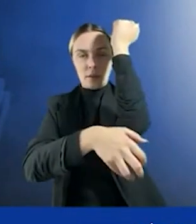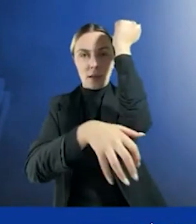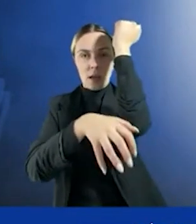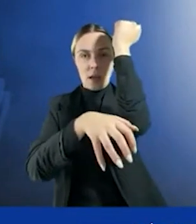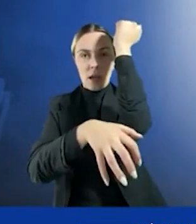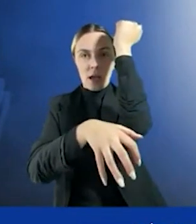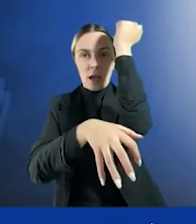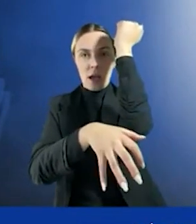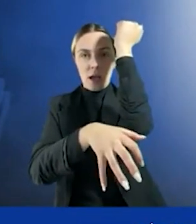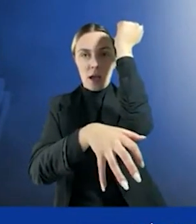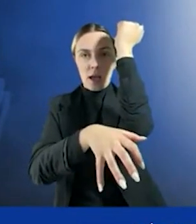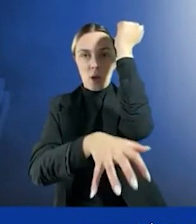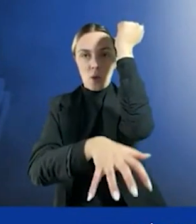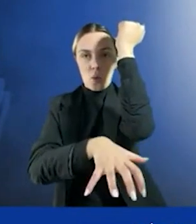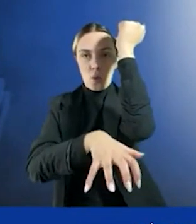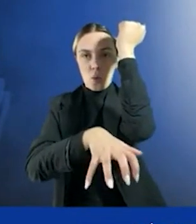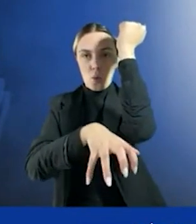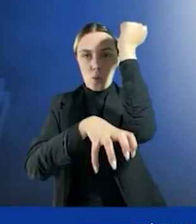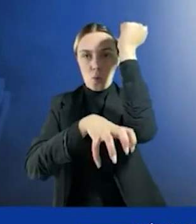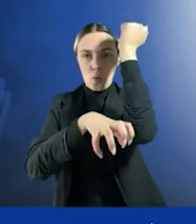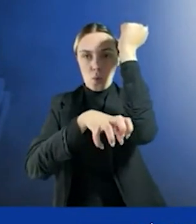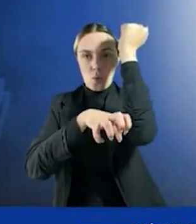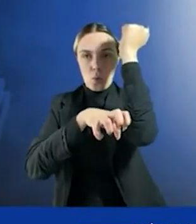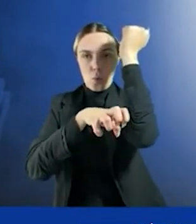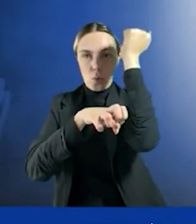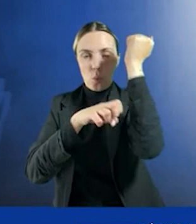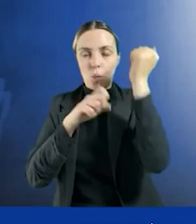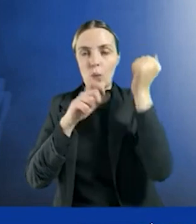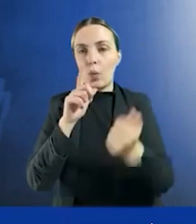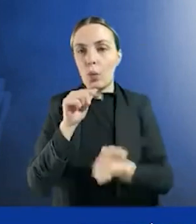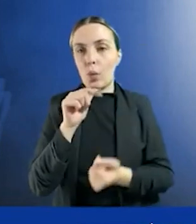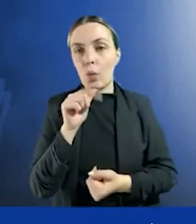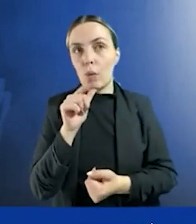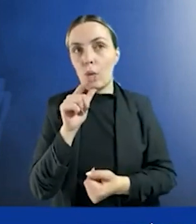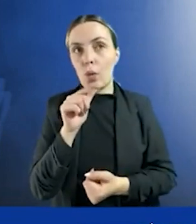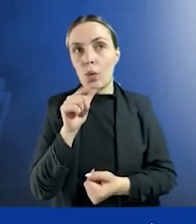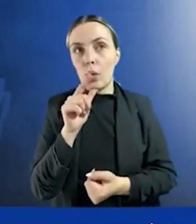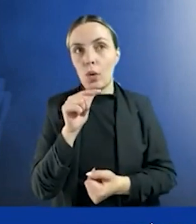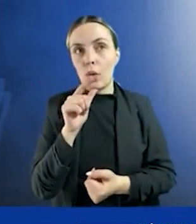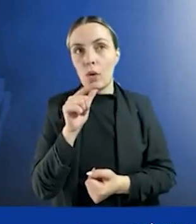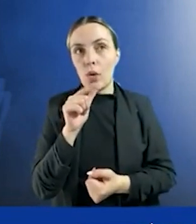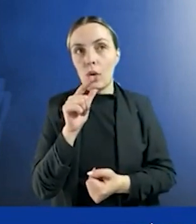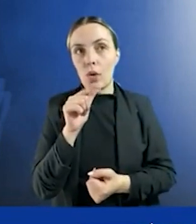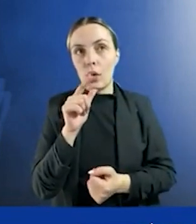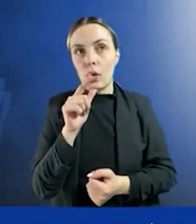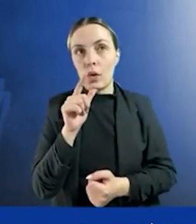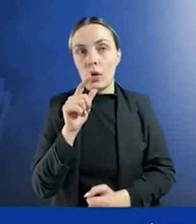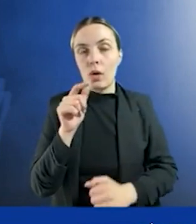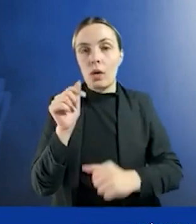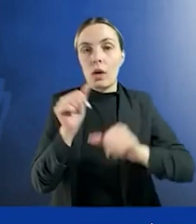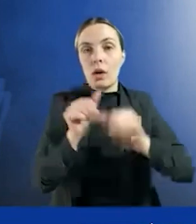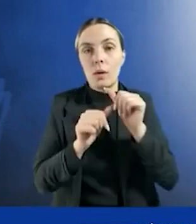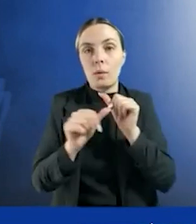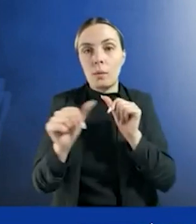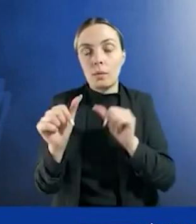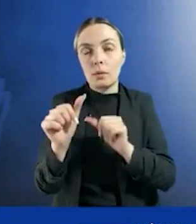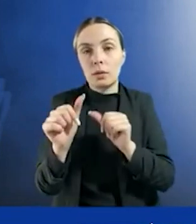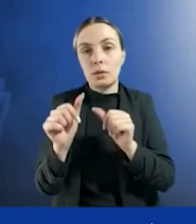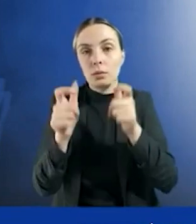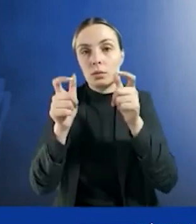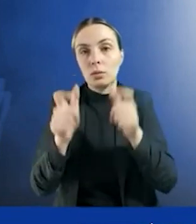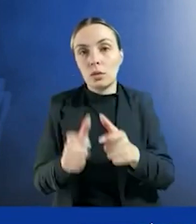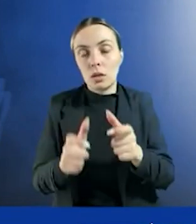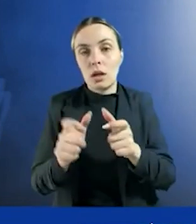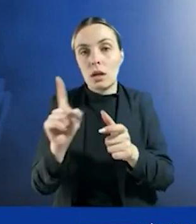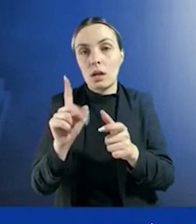mais líquido e desta forma não passando para o ambiente e não consumindo tanta